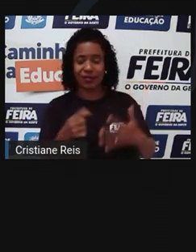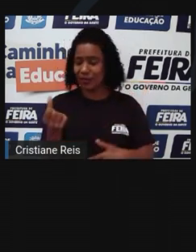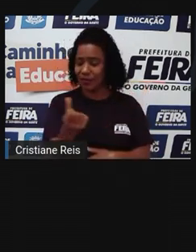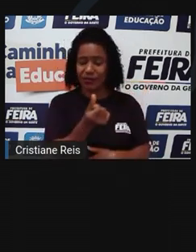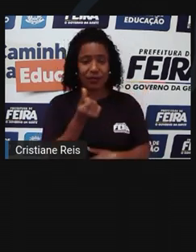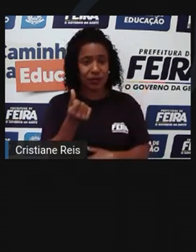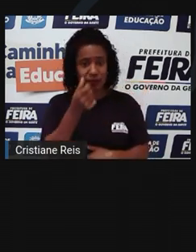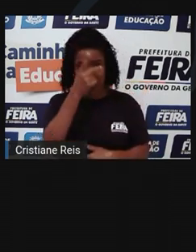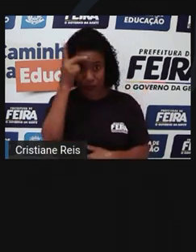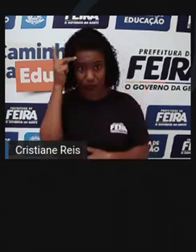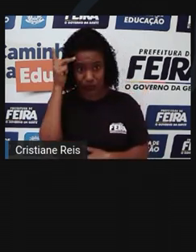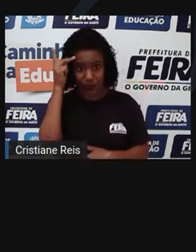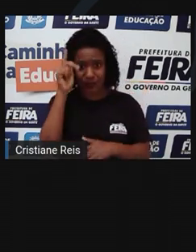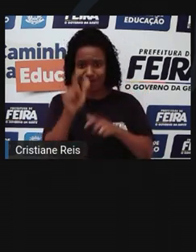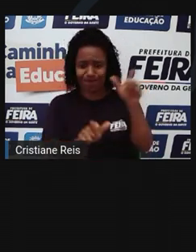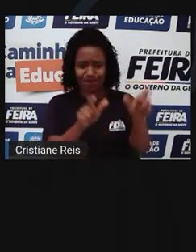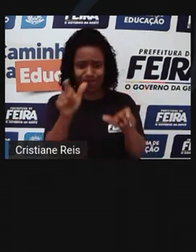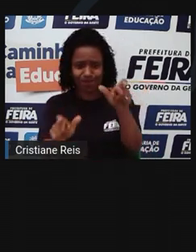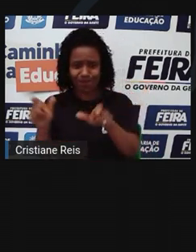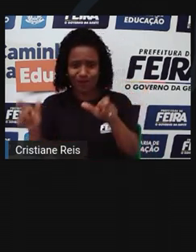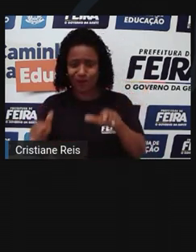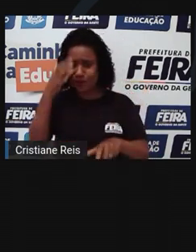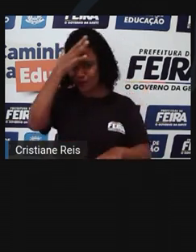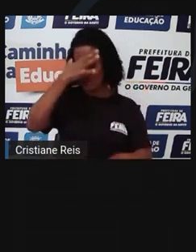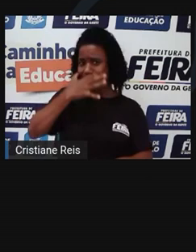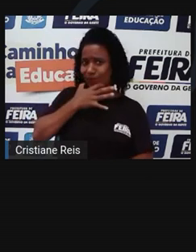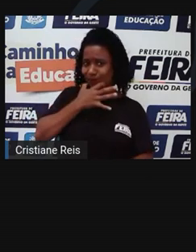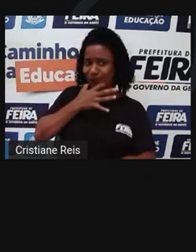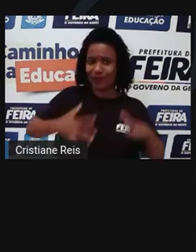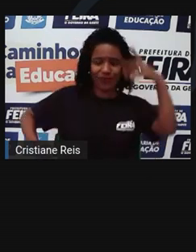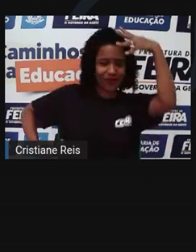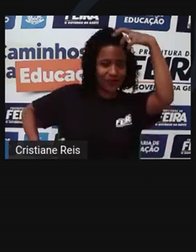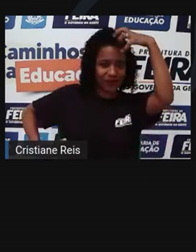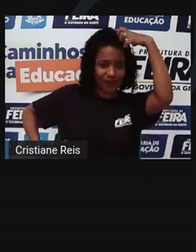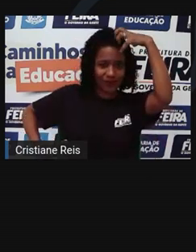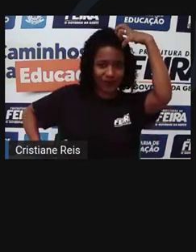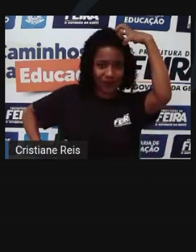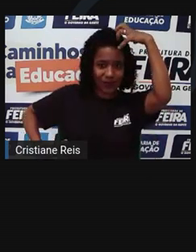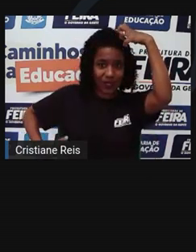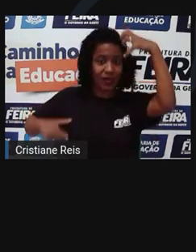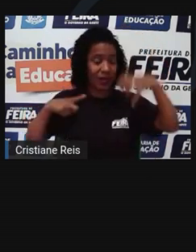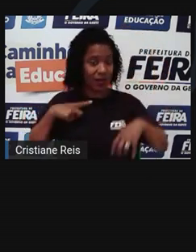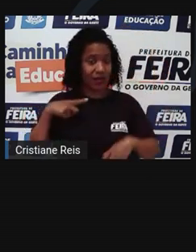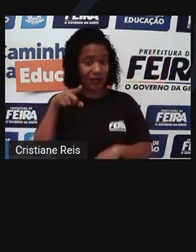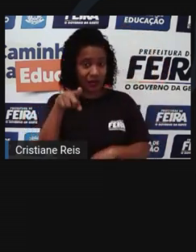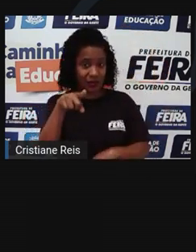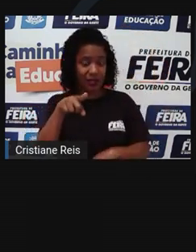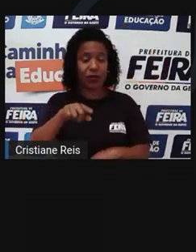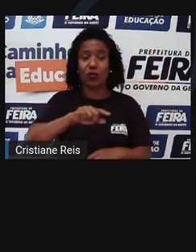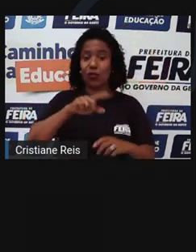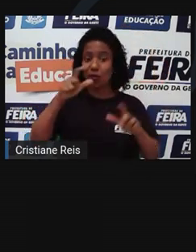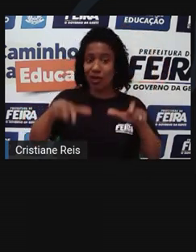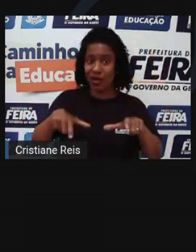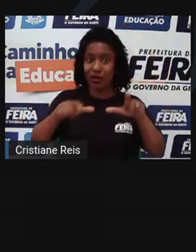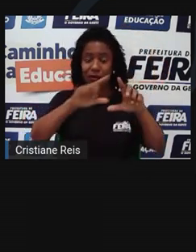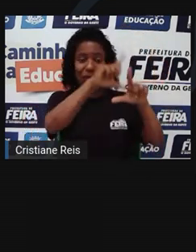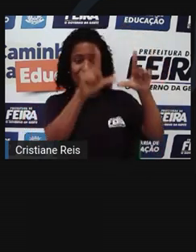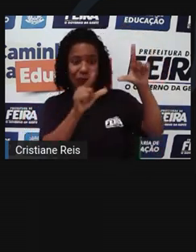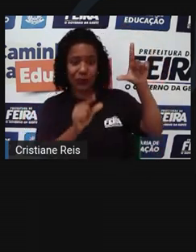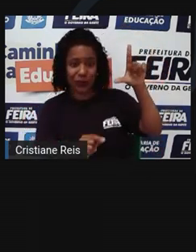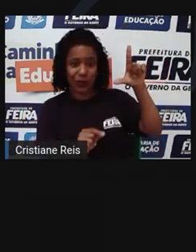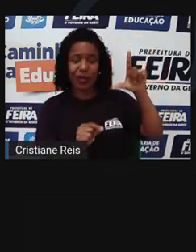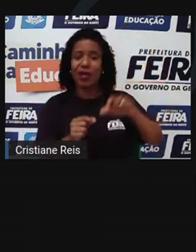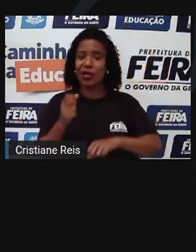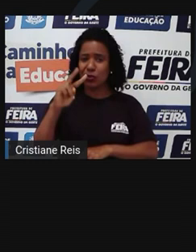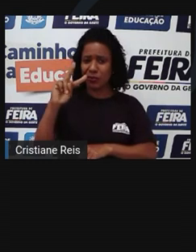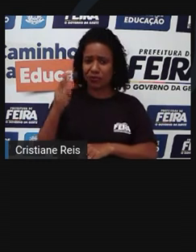milhares de anos, todas elas descendentes dos Australopithecus, nome que significa macacos do sul. Ao deixarem o Sudeste Africano, 2 milhões de anos